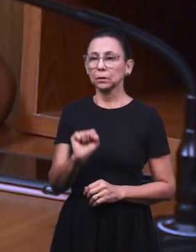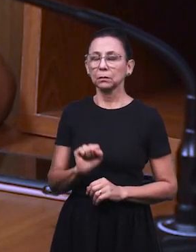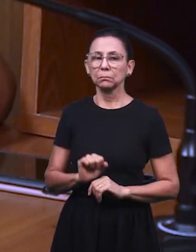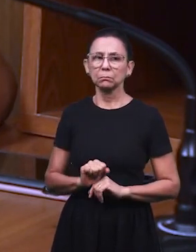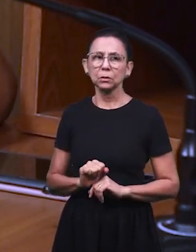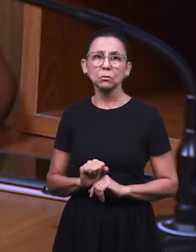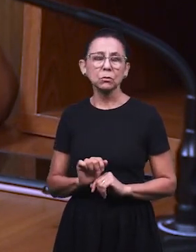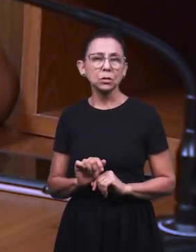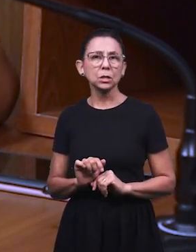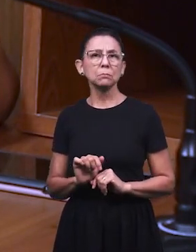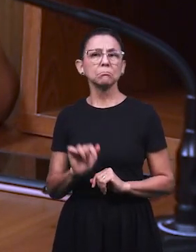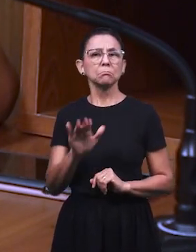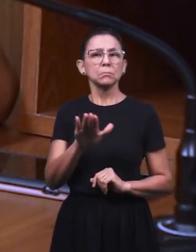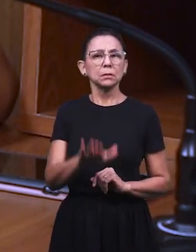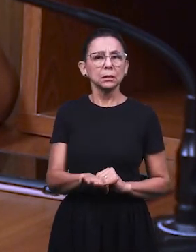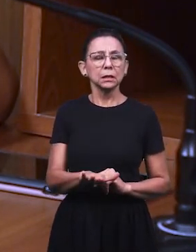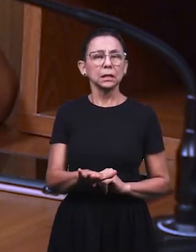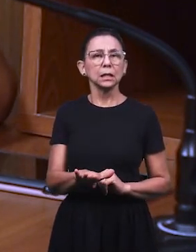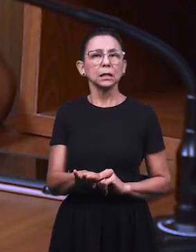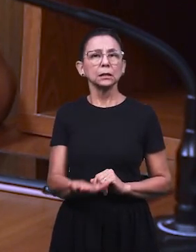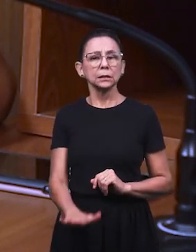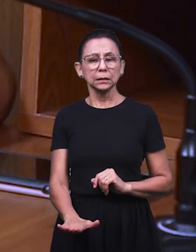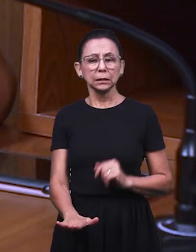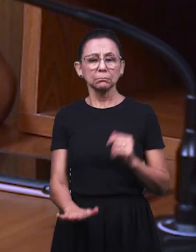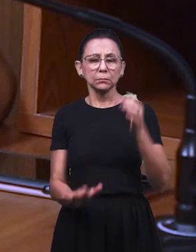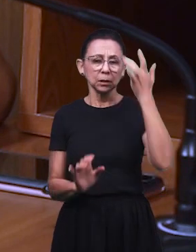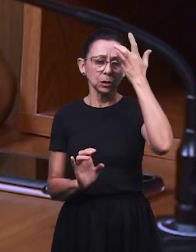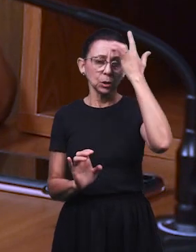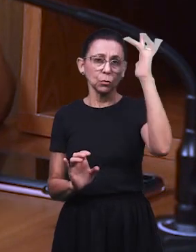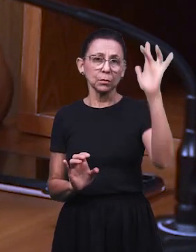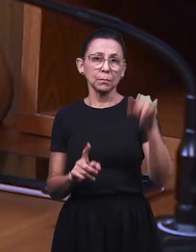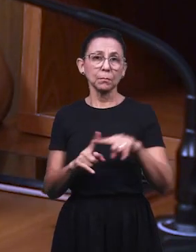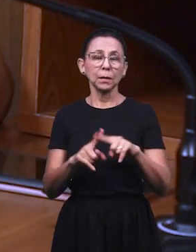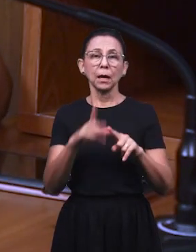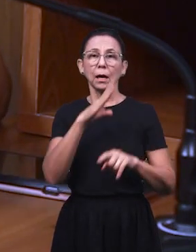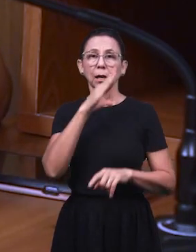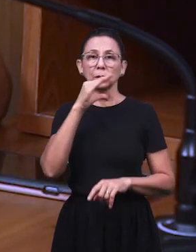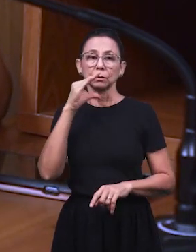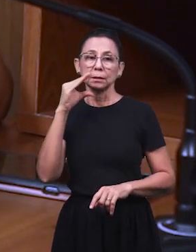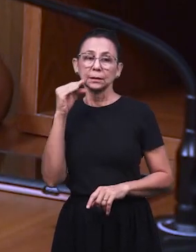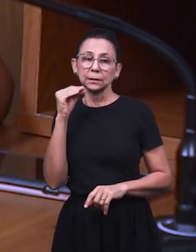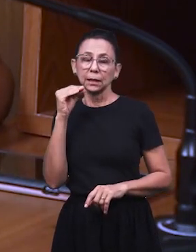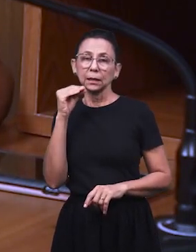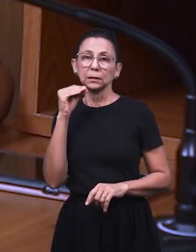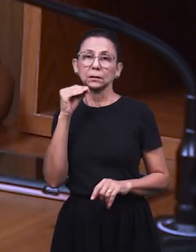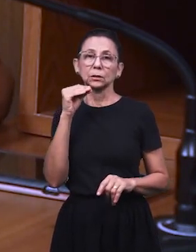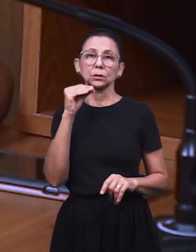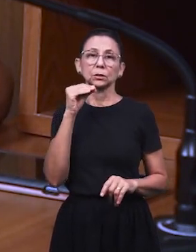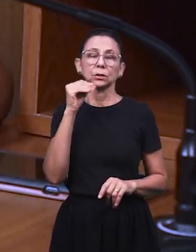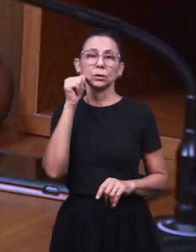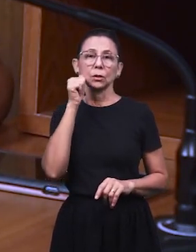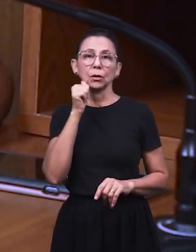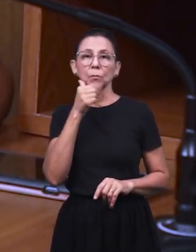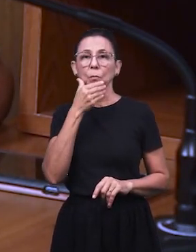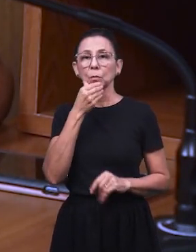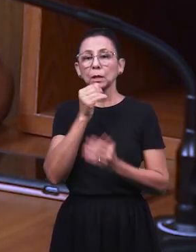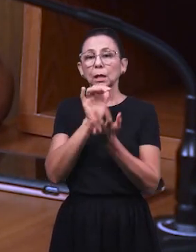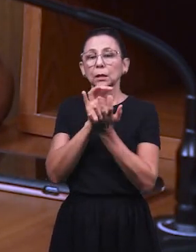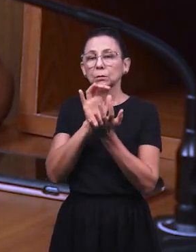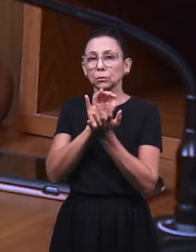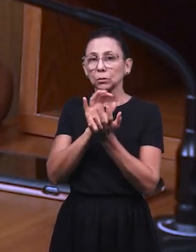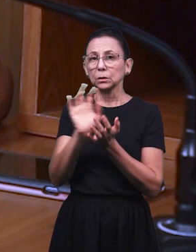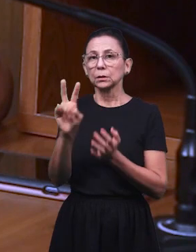adultos, a gente tem um público assim bem amplo. Eu ainda não tive nenhuma informação de criança, mas até o momento